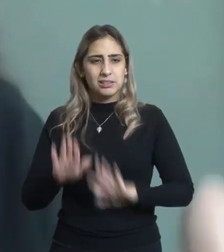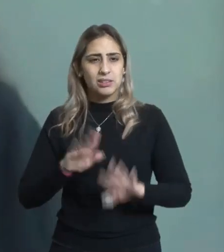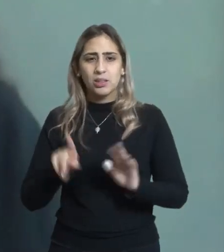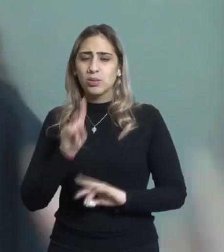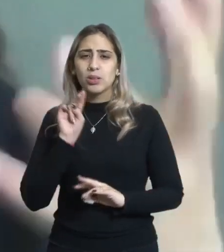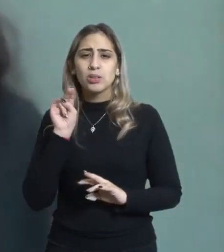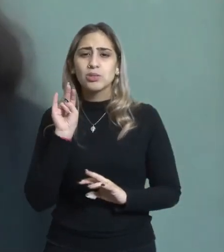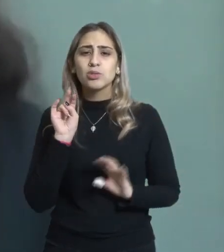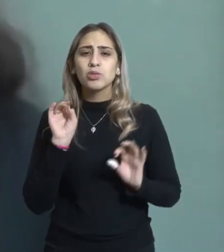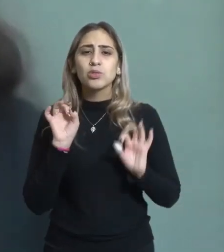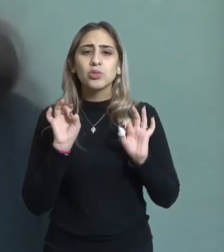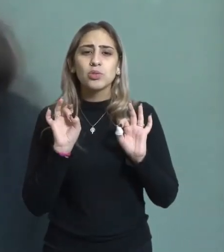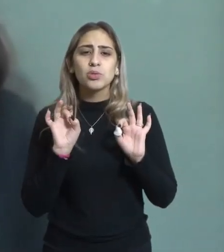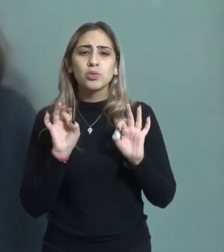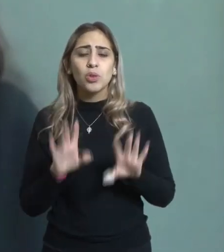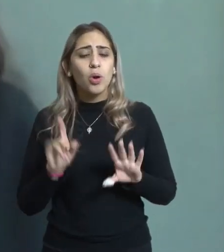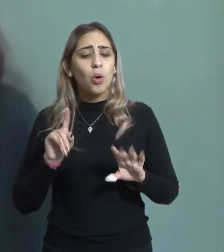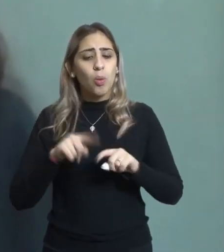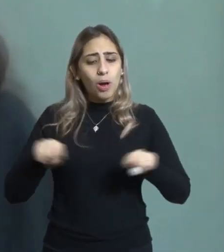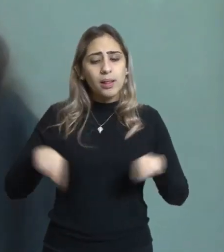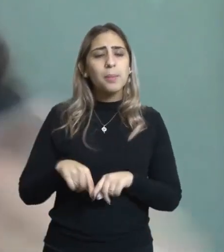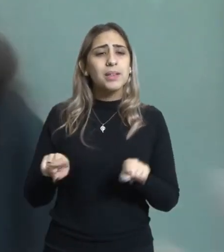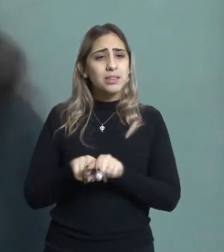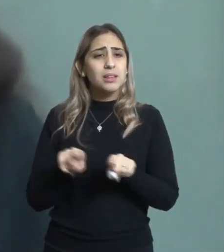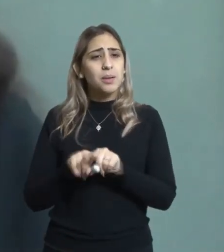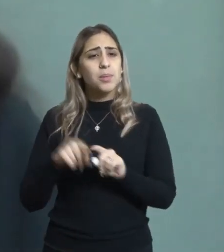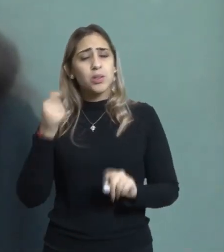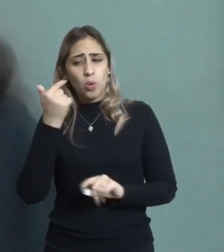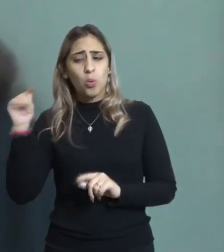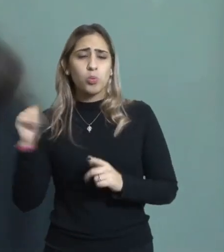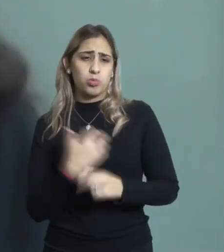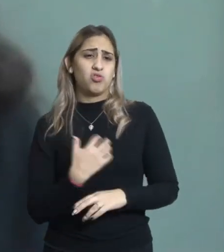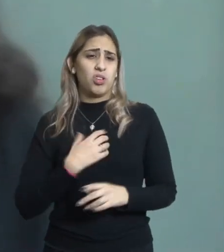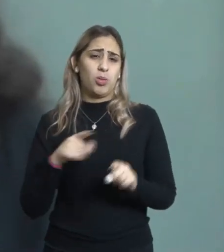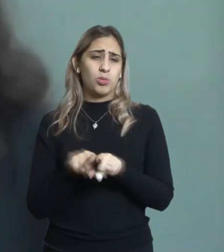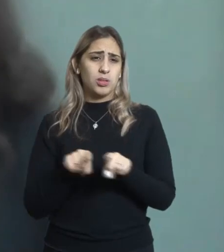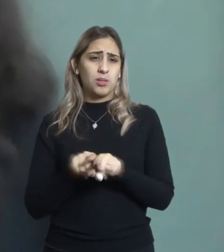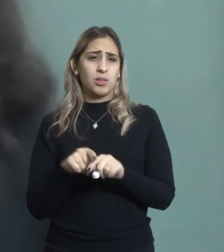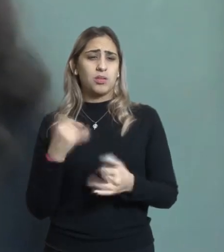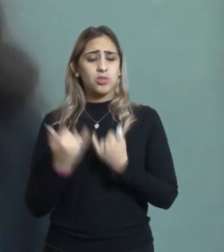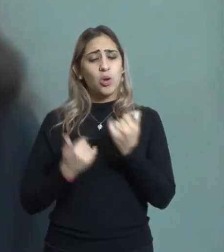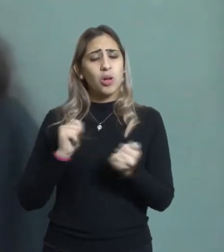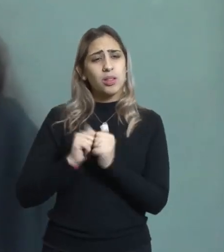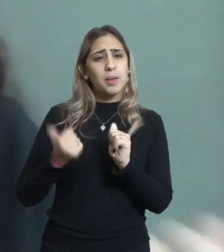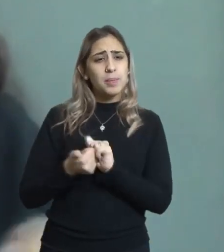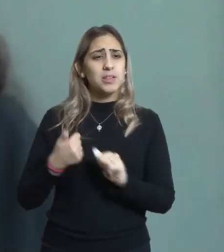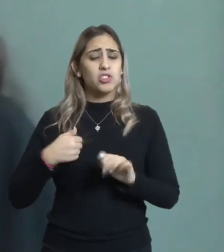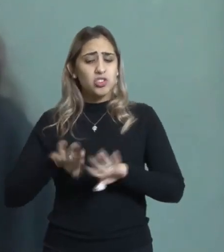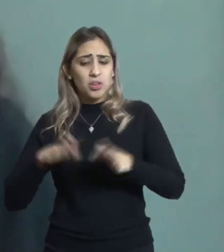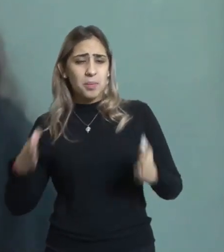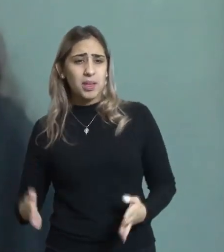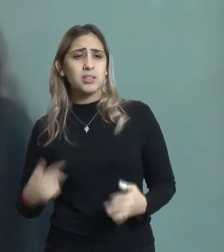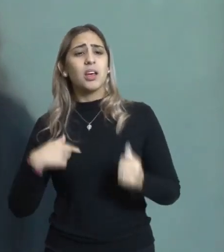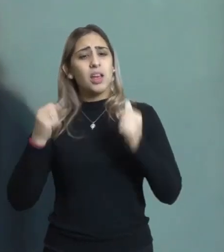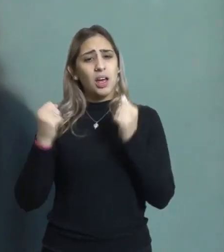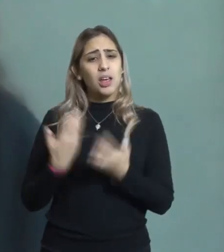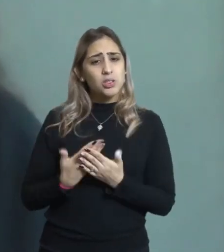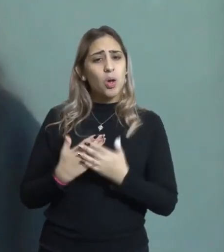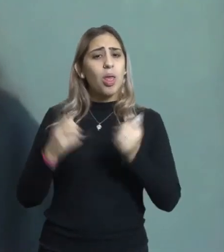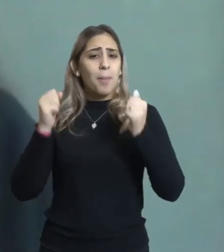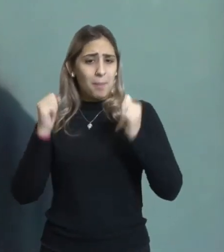quadra, a educação física é quadra também, mas tem outros jogos, tem os jogos adaptados de mesa que a escola pode